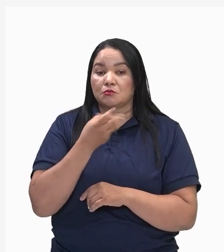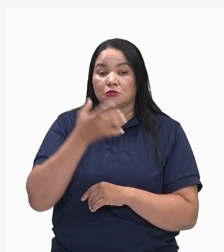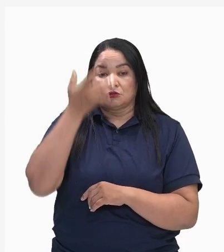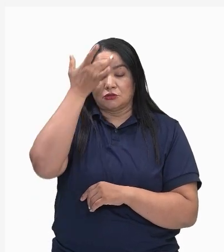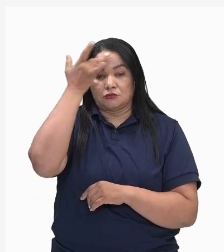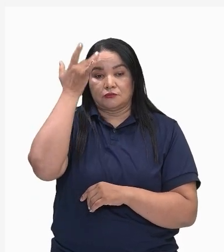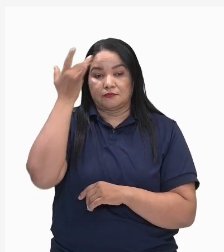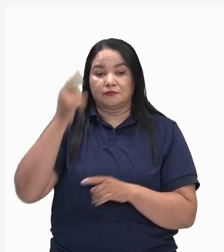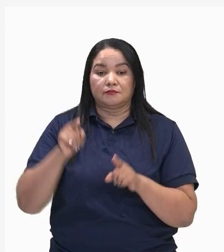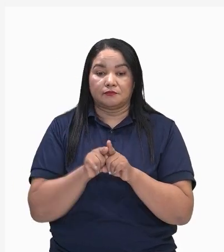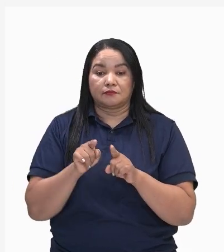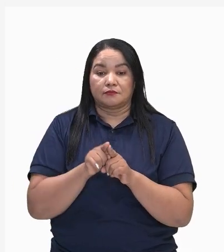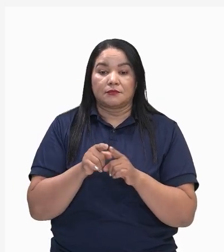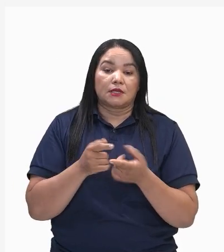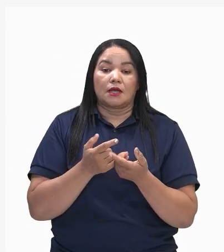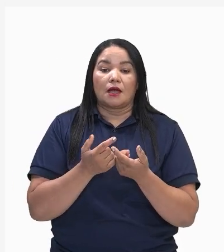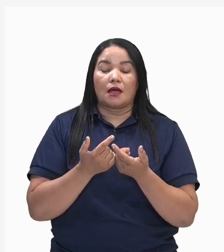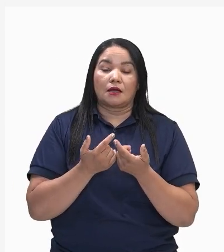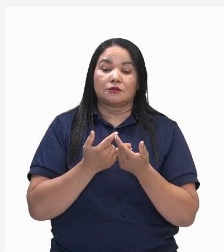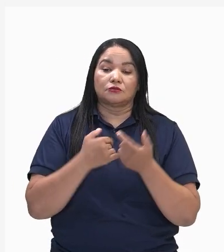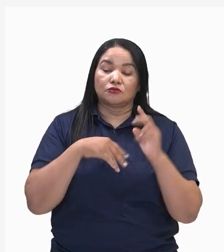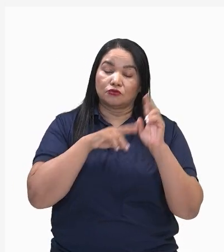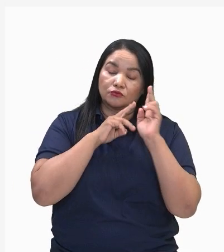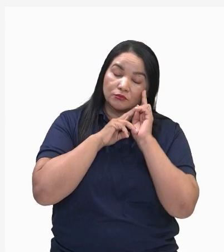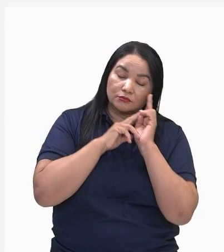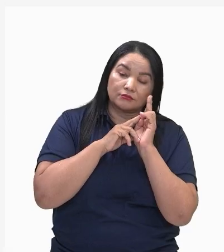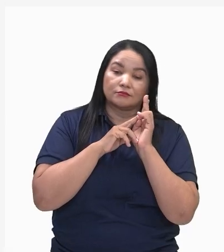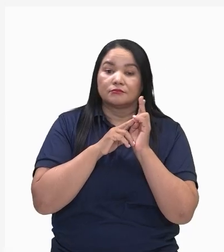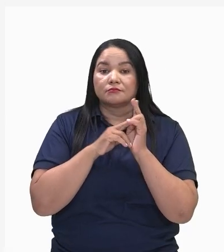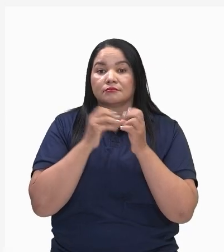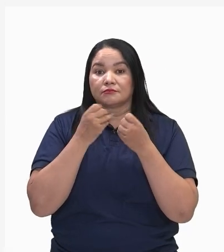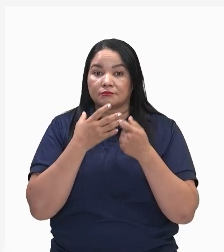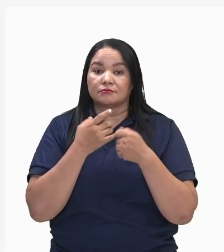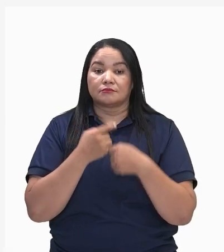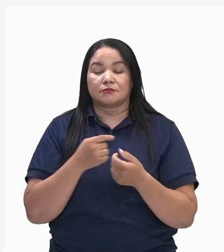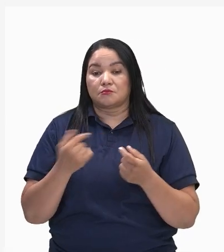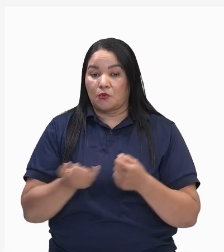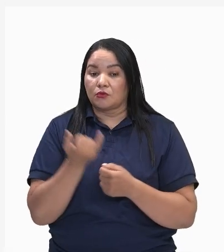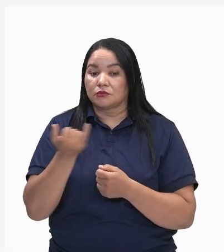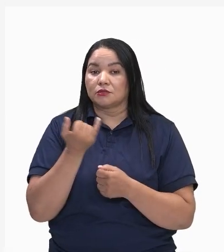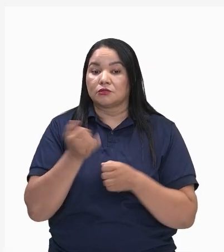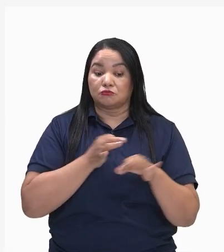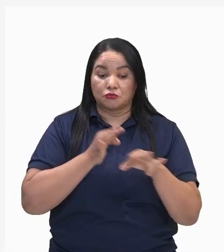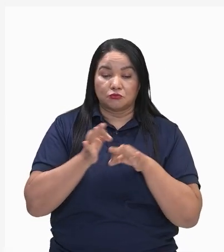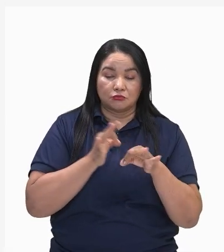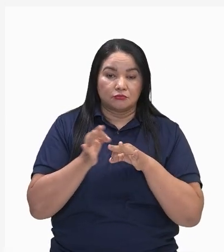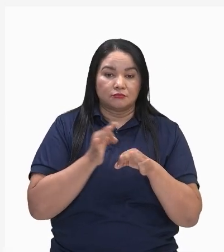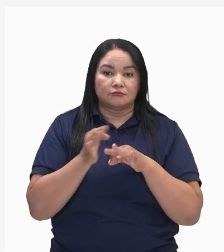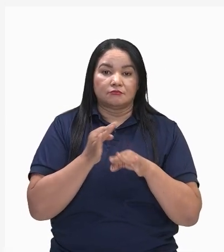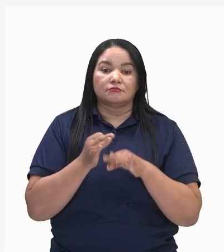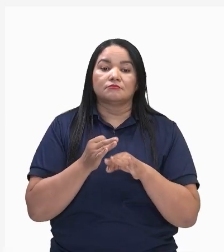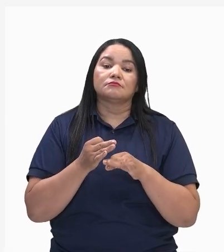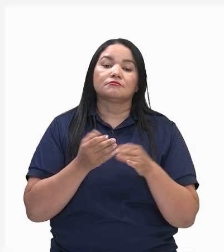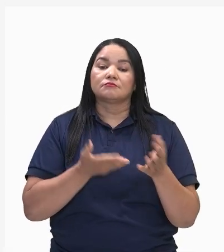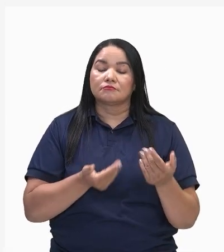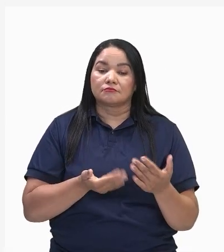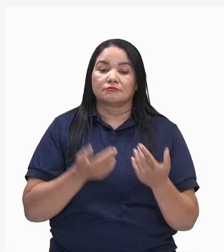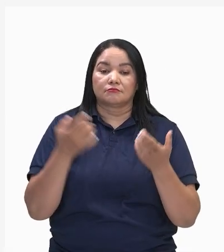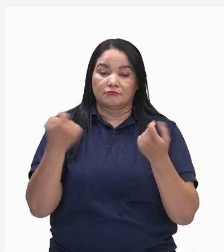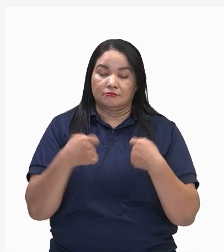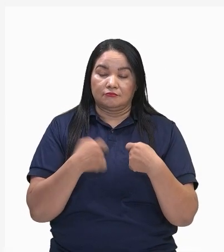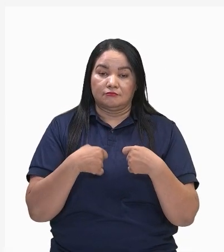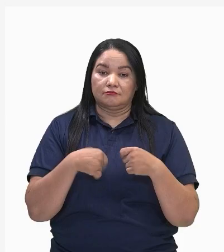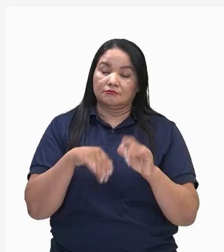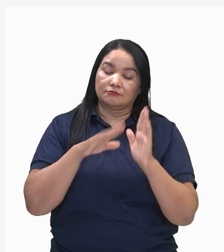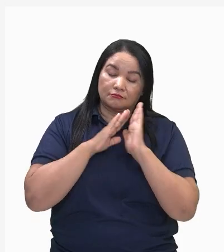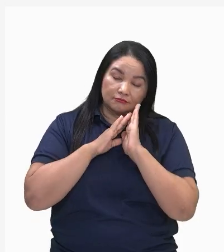a adoção de padrões de sono saudáveis, né? Então é muito importante que esse jovem, né, esse adolescente, ele